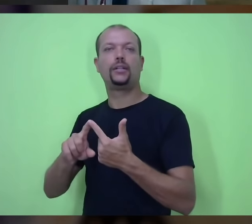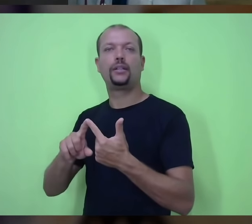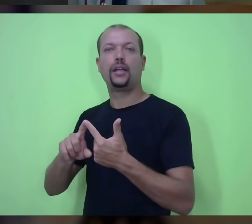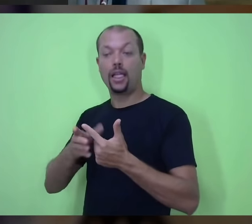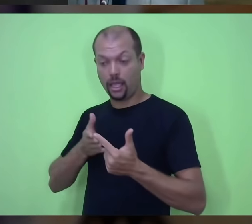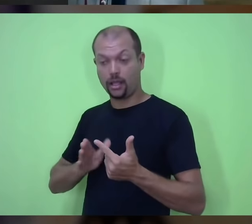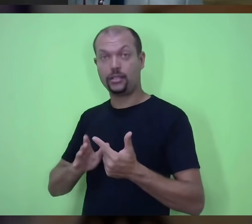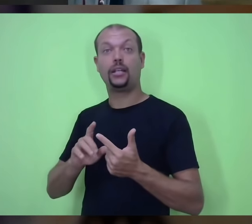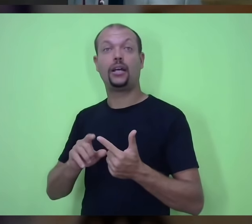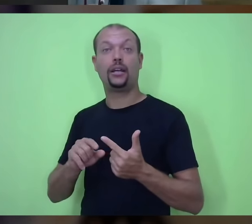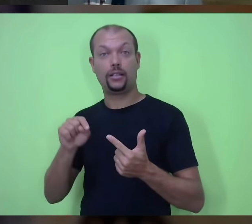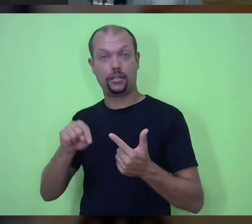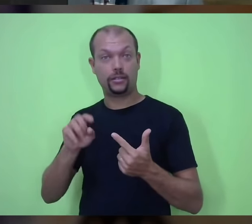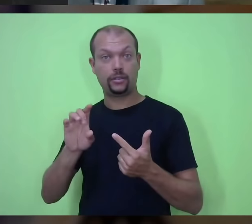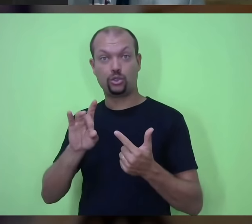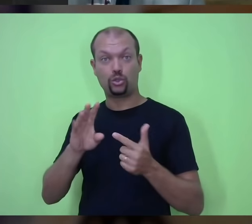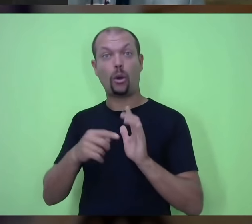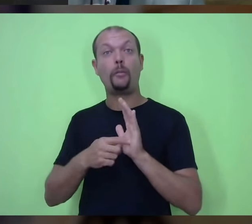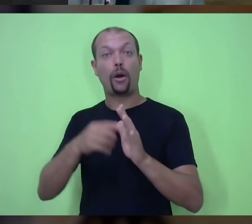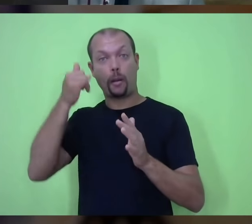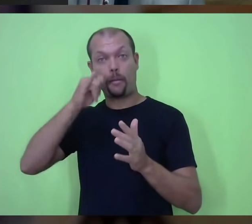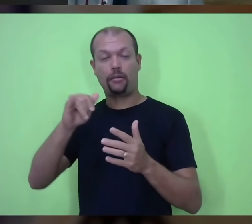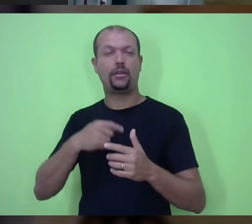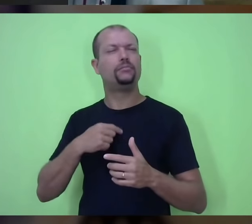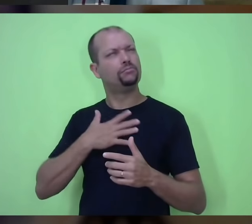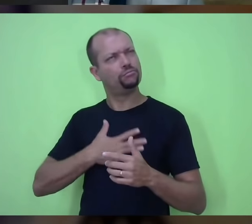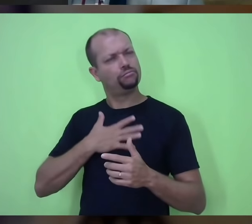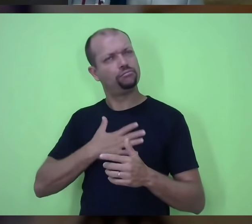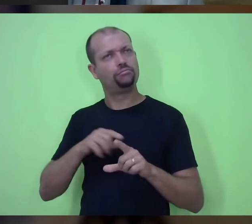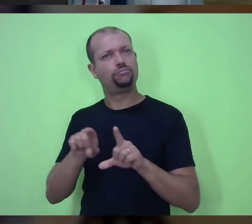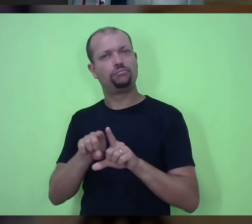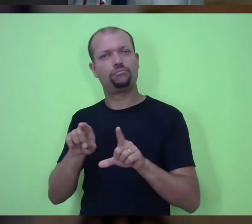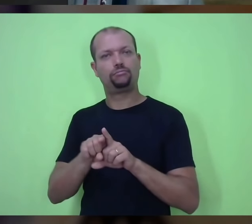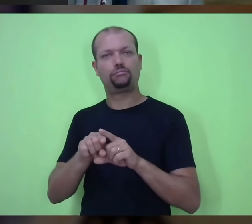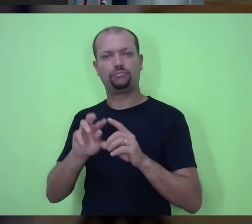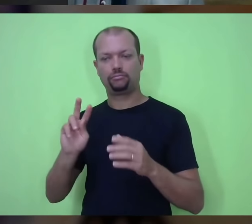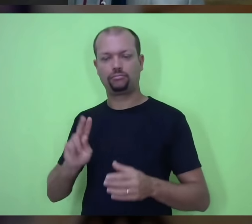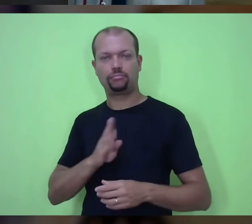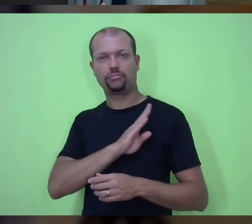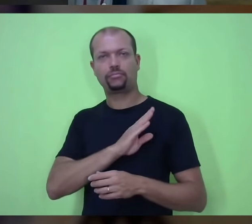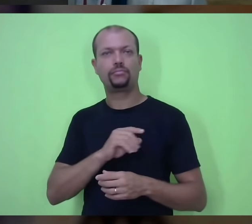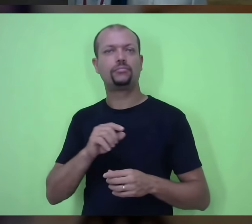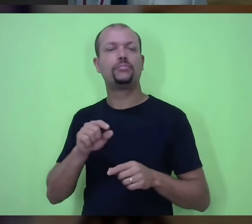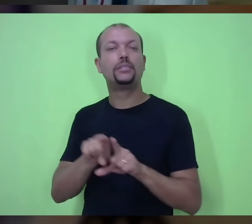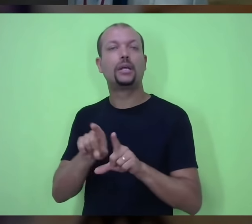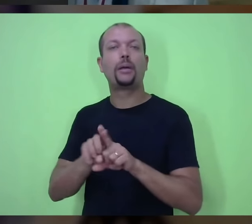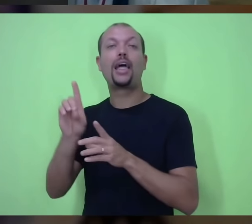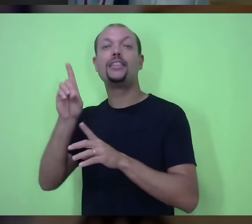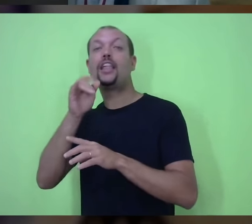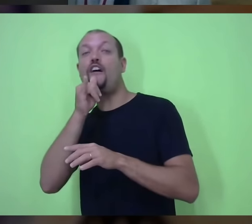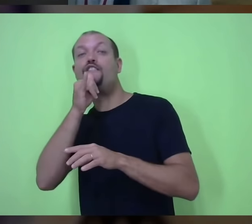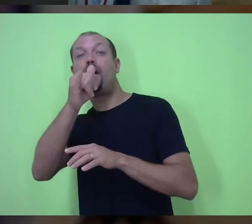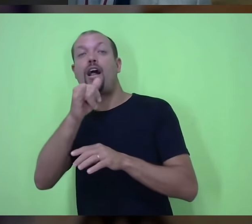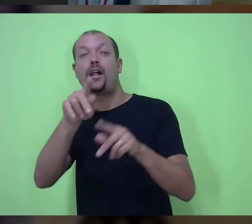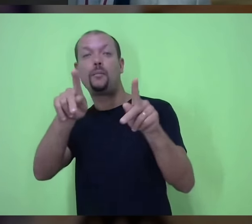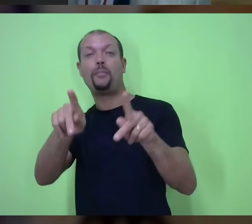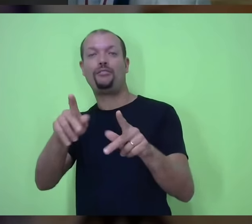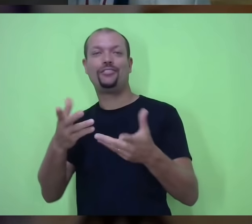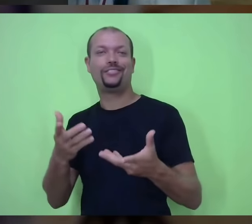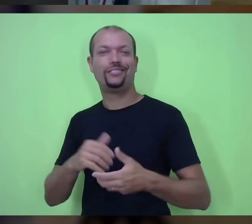vir aqui revelar, porque eu gosto muito da abertura de Hebreus, que Cristo também ele é Deus falando aos